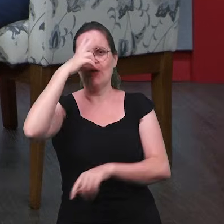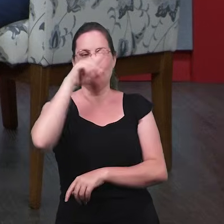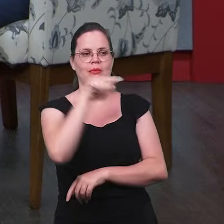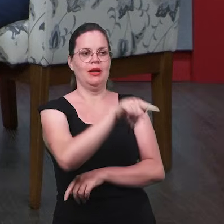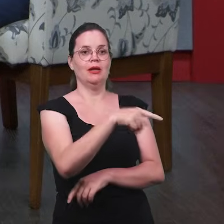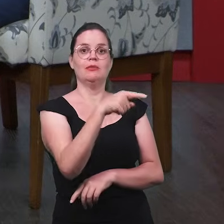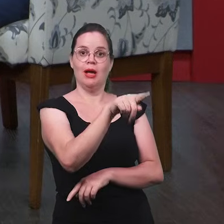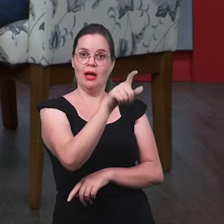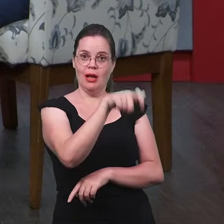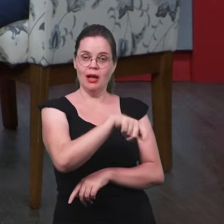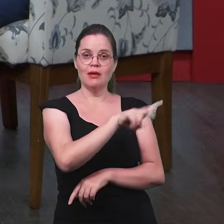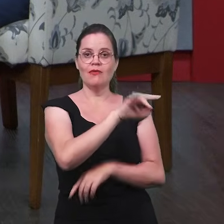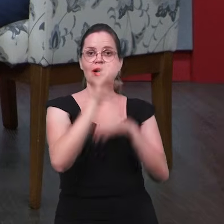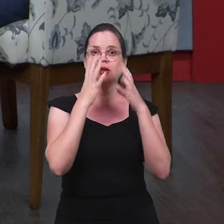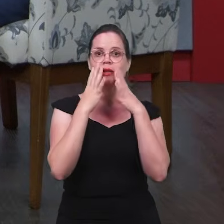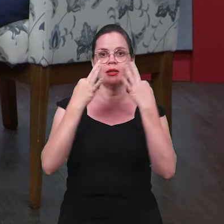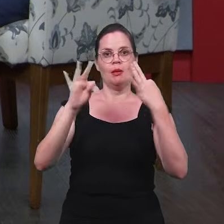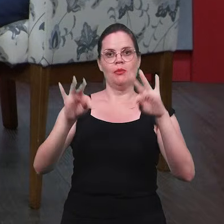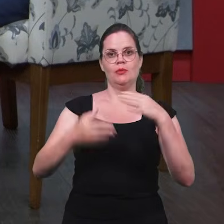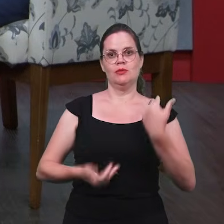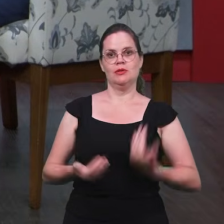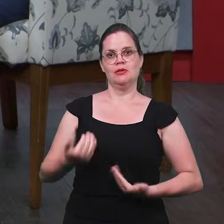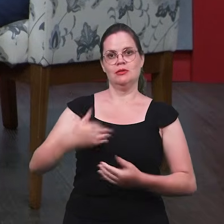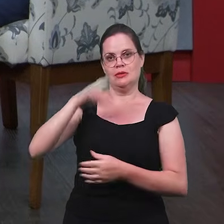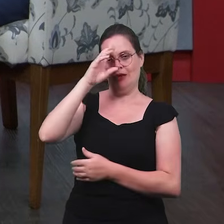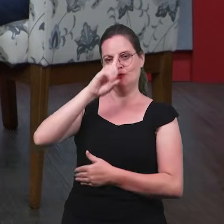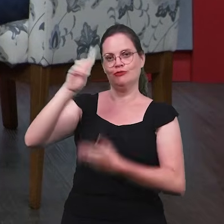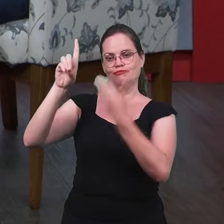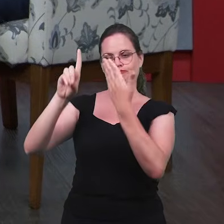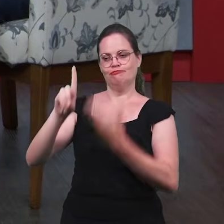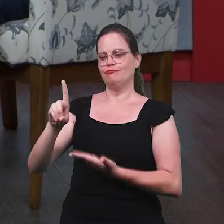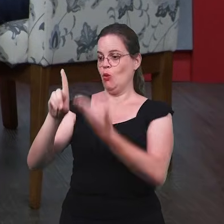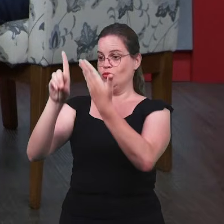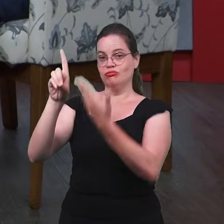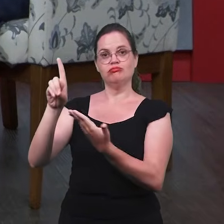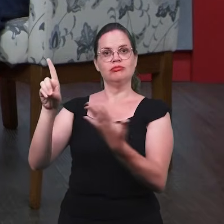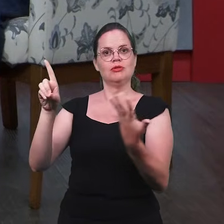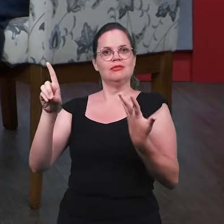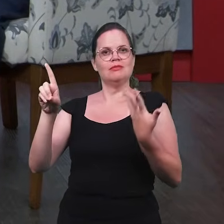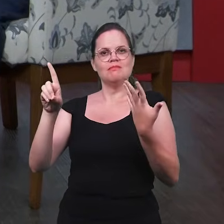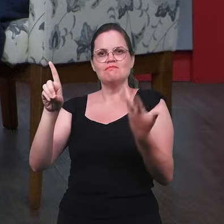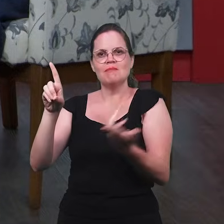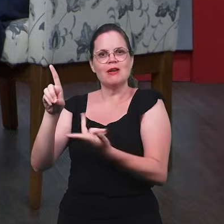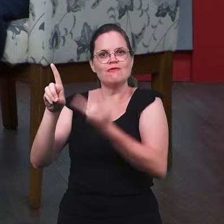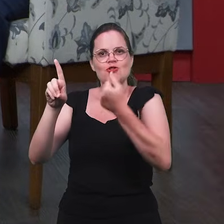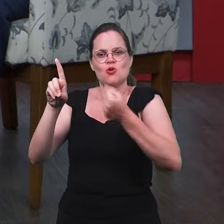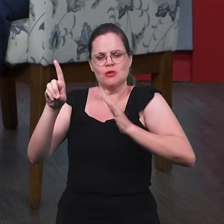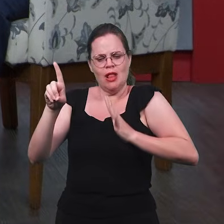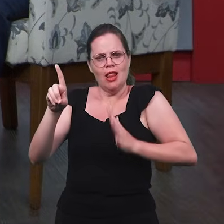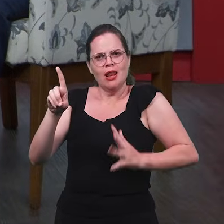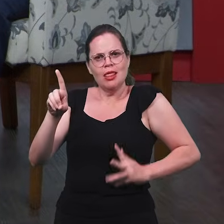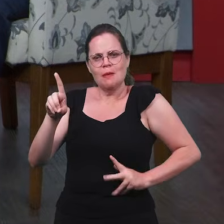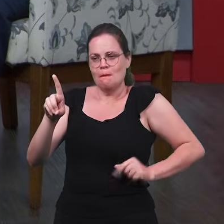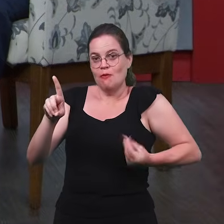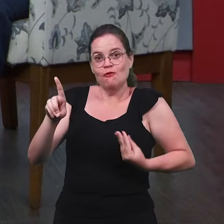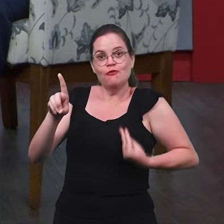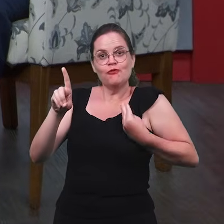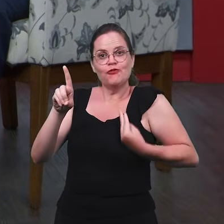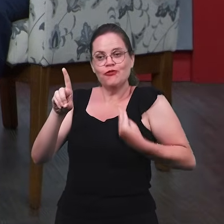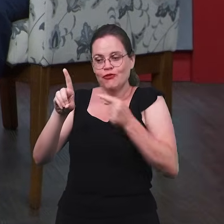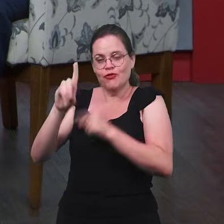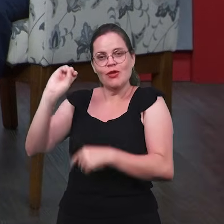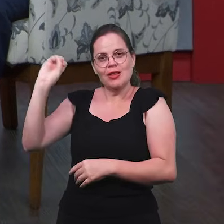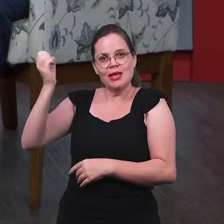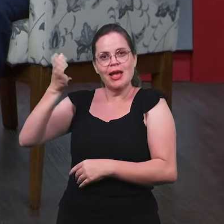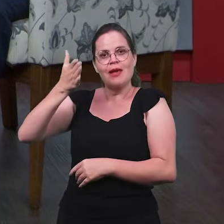servo de um Deus santo, de um Deus vivo, de um Deus que dá discernimento, que dá interpretação, que dá